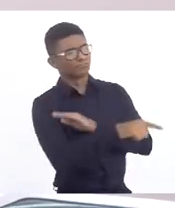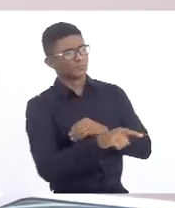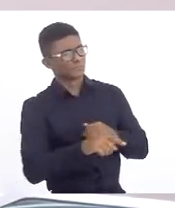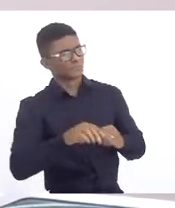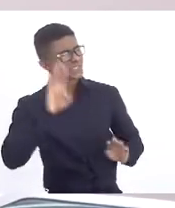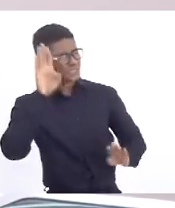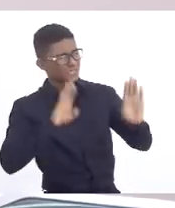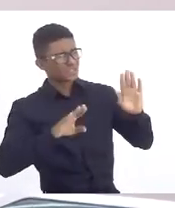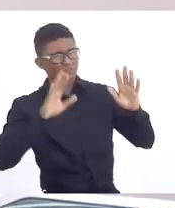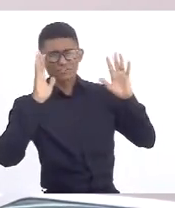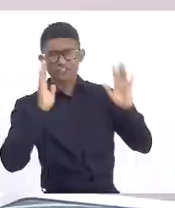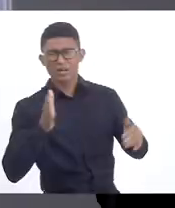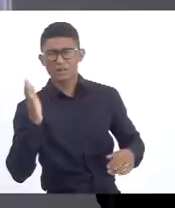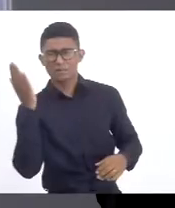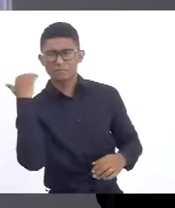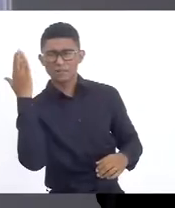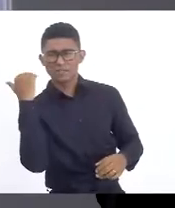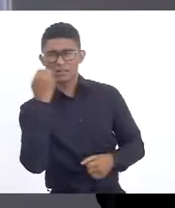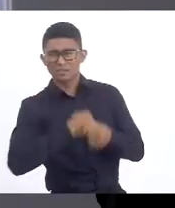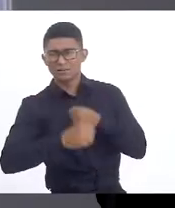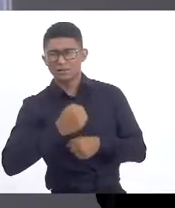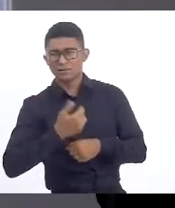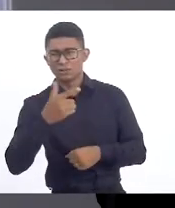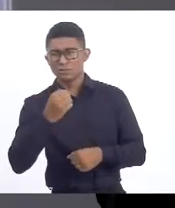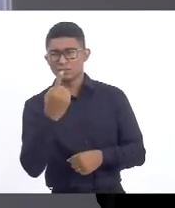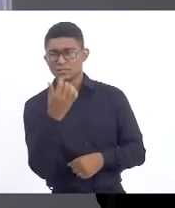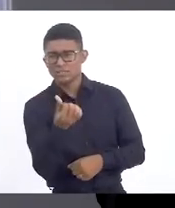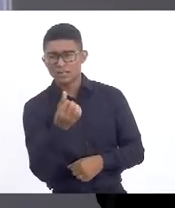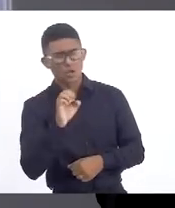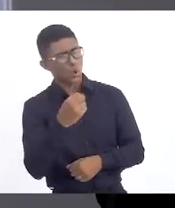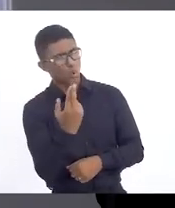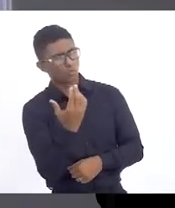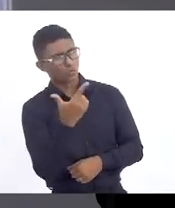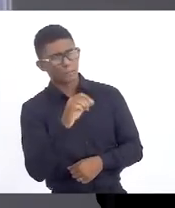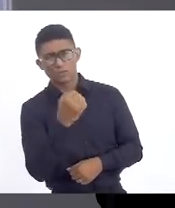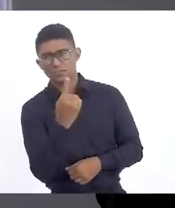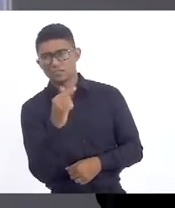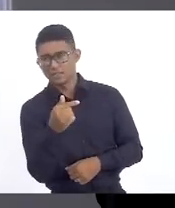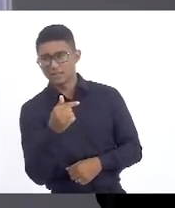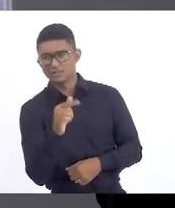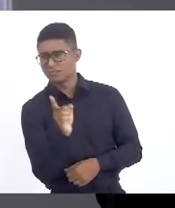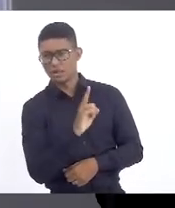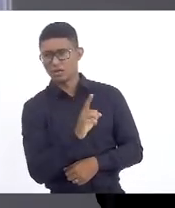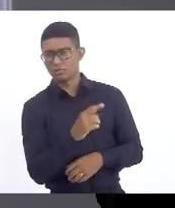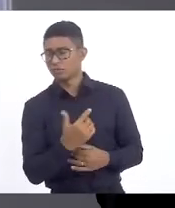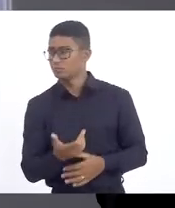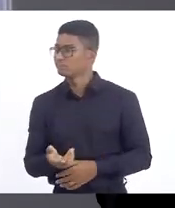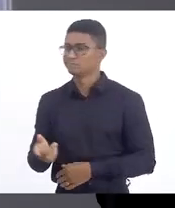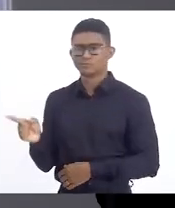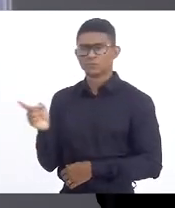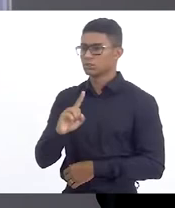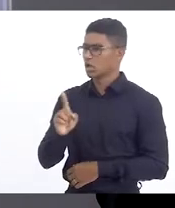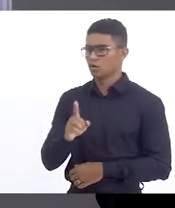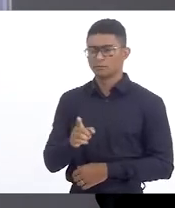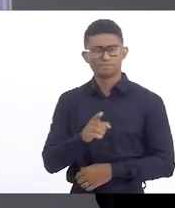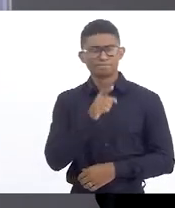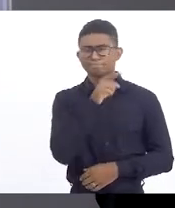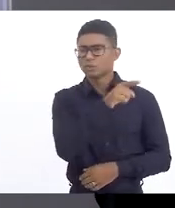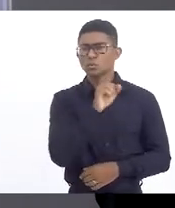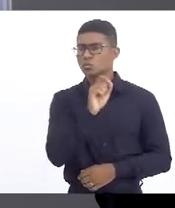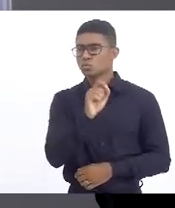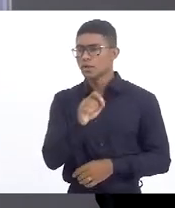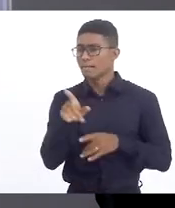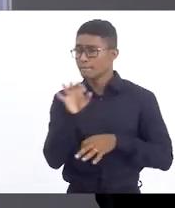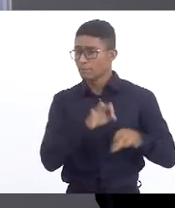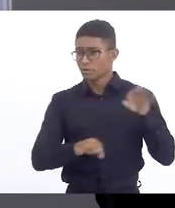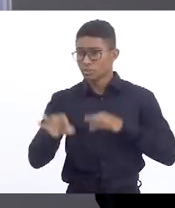O processo em 16 ou 17? Não, a estação de tratamento não. Essa estação ali ao lado, sim. Essa estação foi projeto executivo que